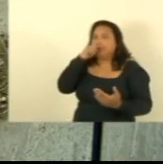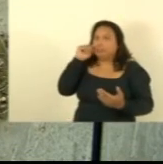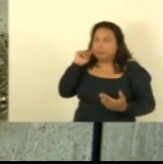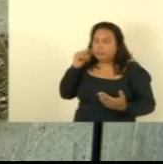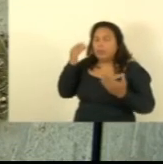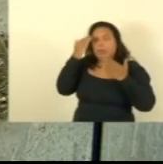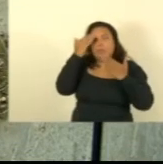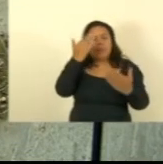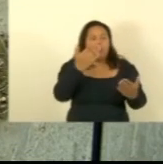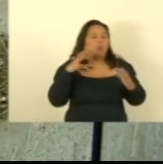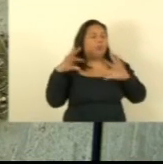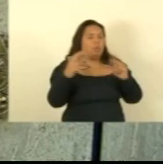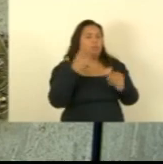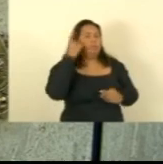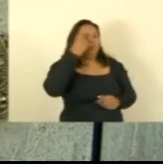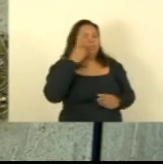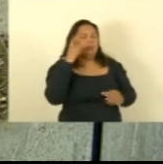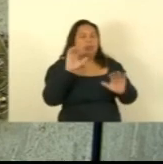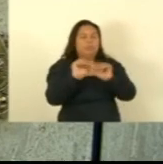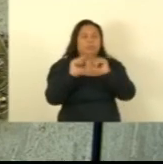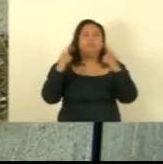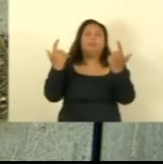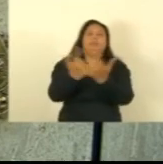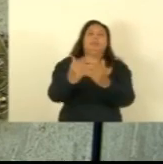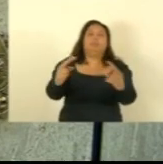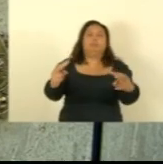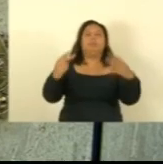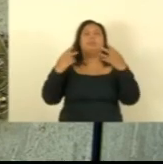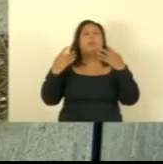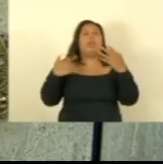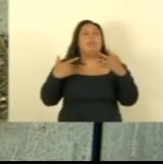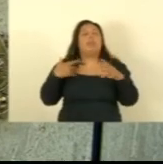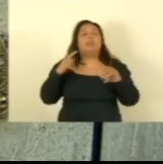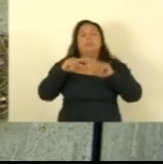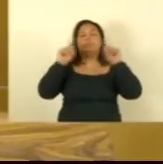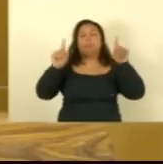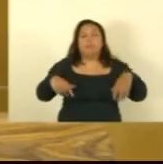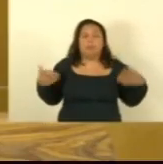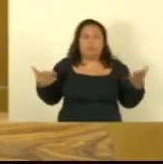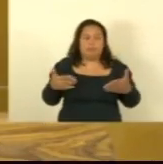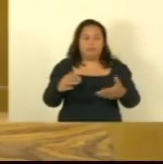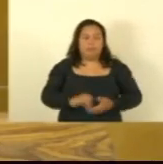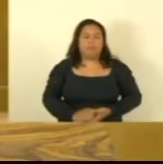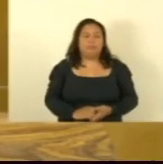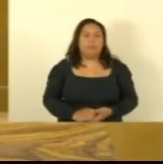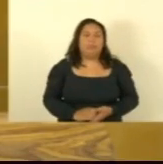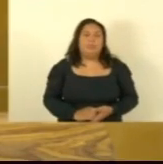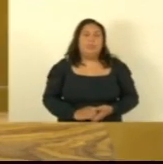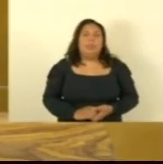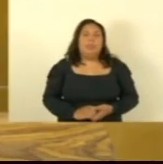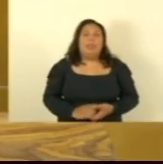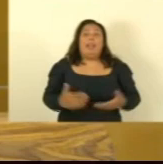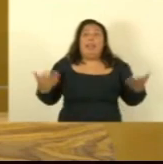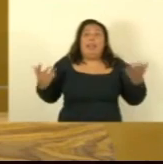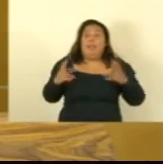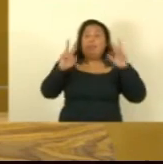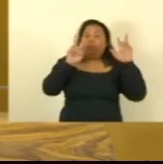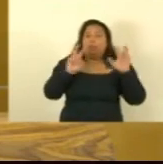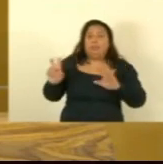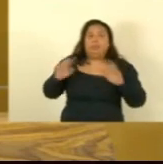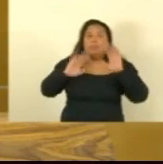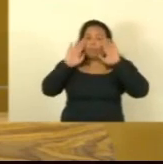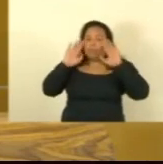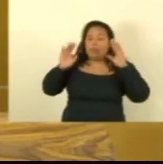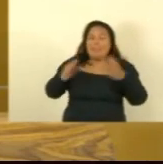deputadas, todos que nos acompanham pela TV, Assembleia e aos servidores dessa casa. Capitão Assunção, hoje nós vamos falar de um assunto referente